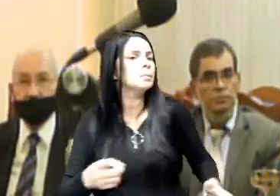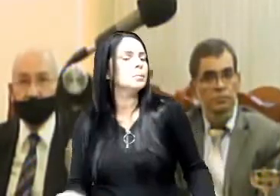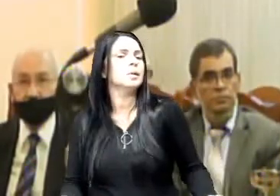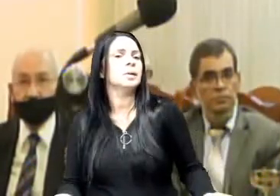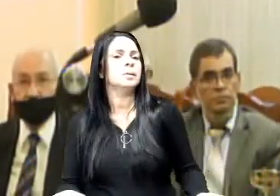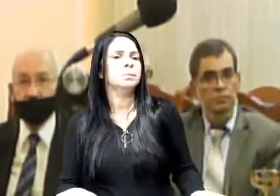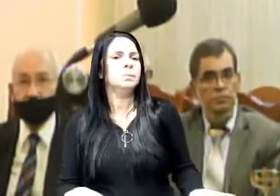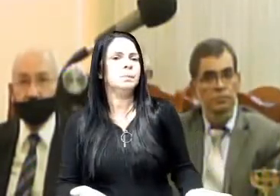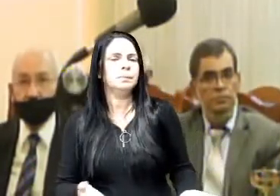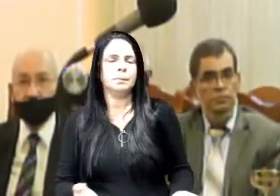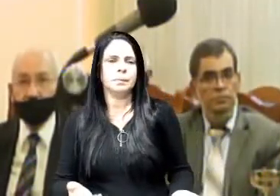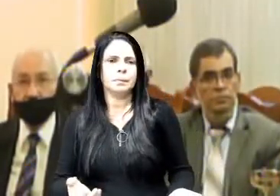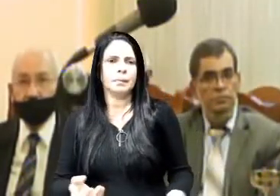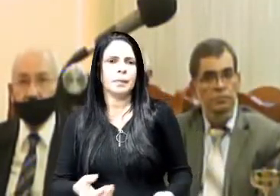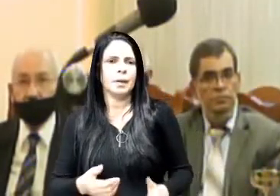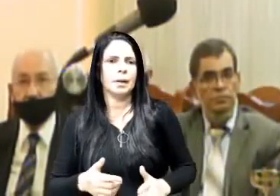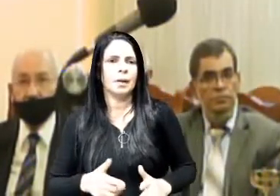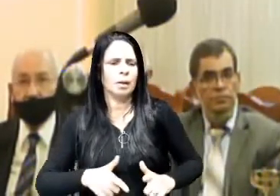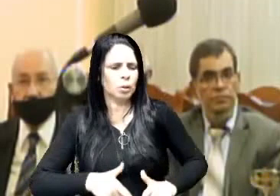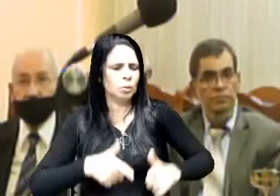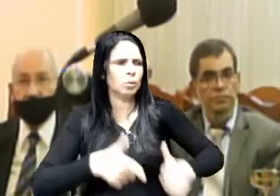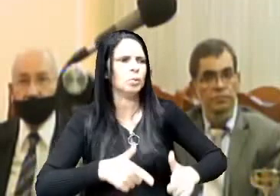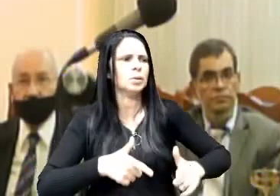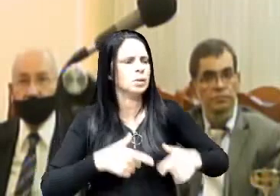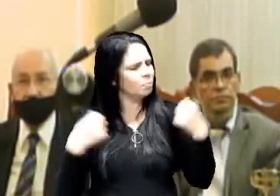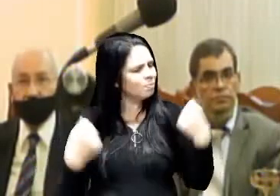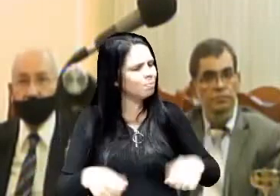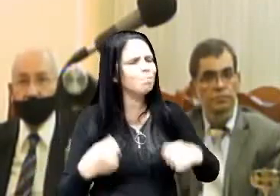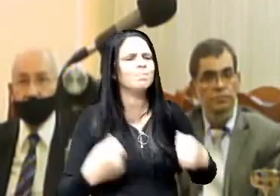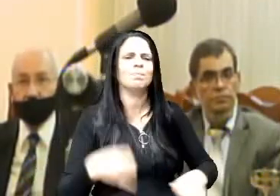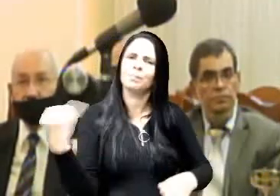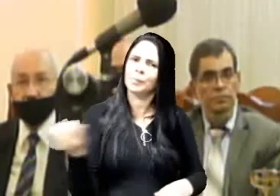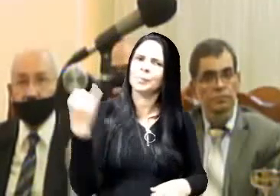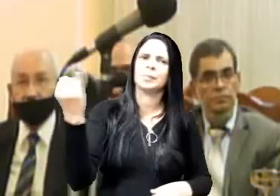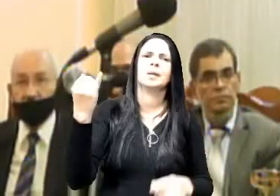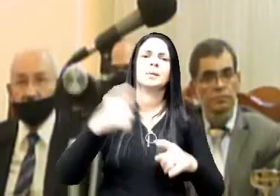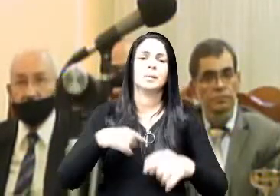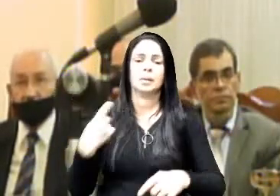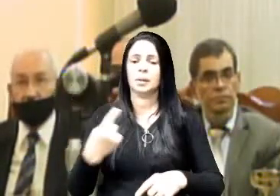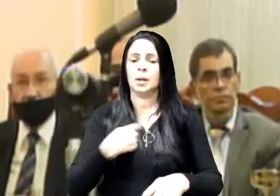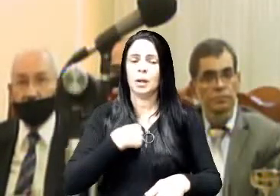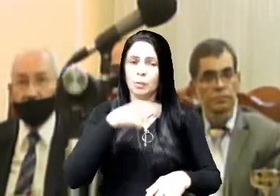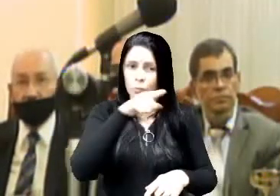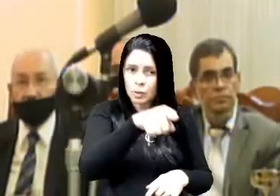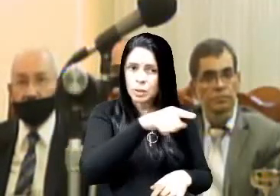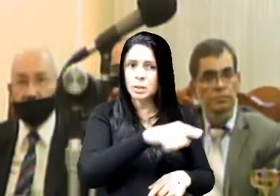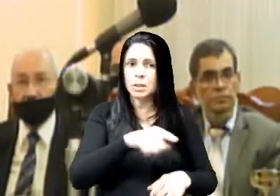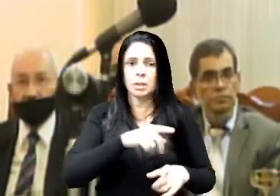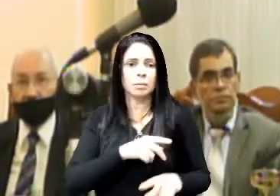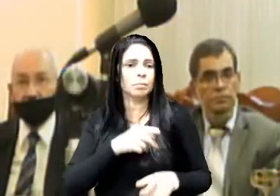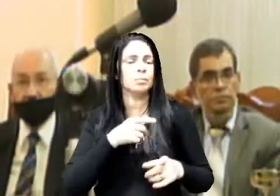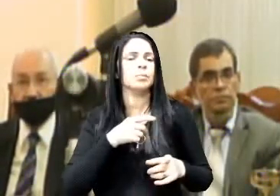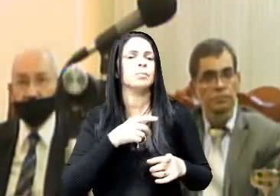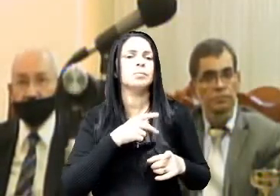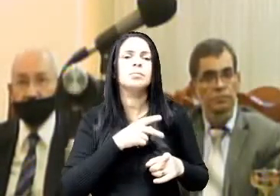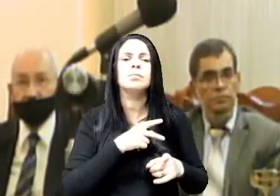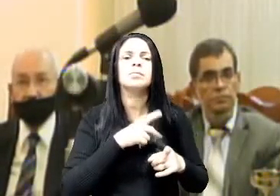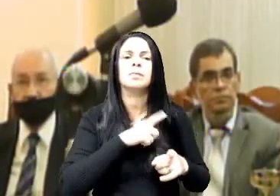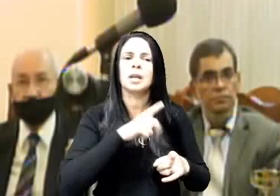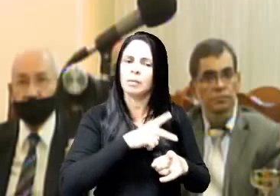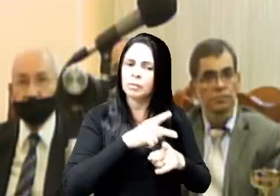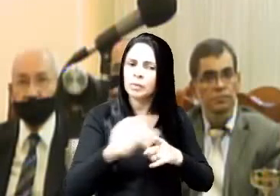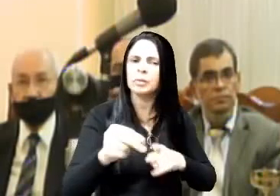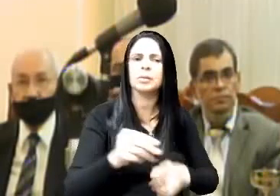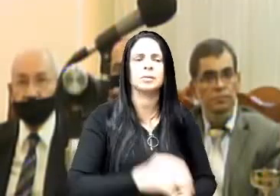são necessárias para que eu e você obtenha a vitória. Aleluia. E através da luta,